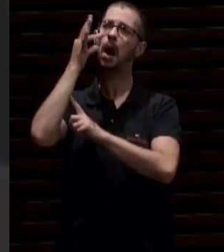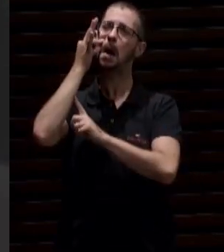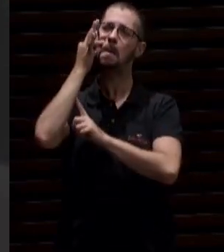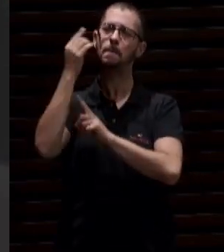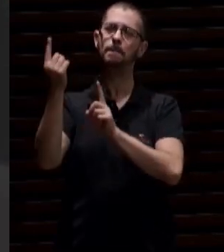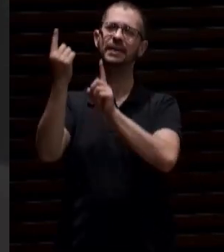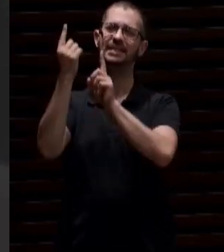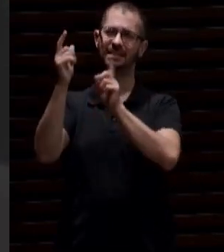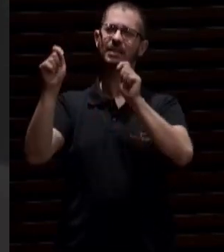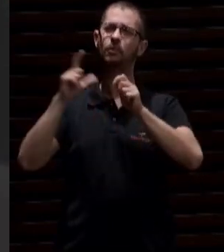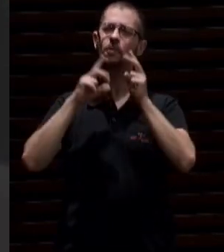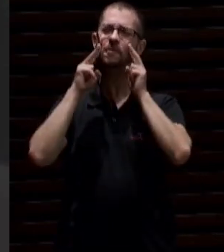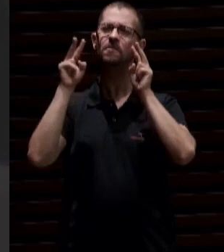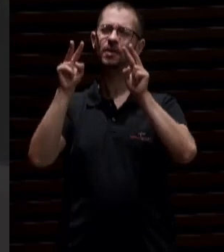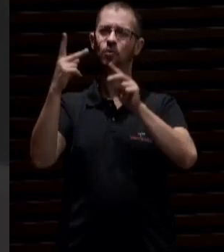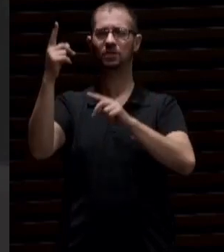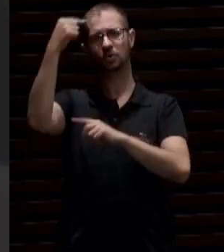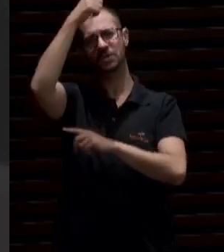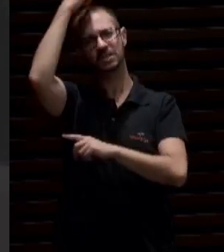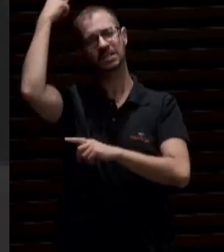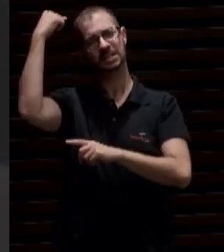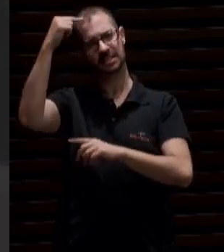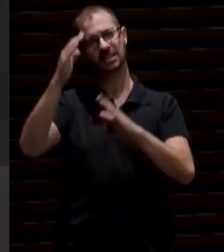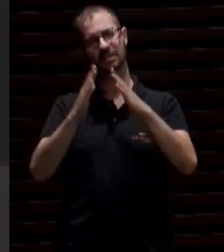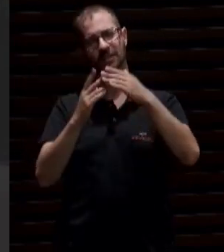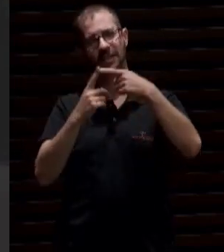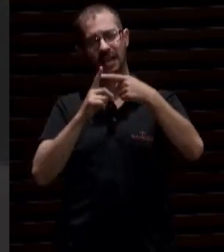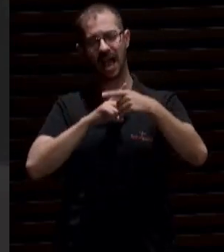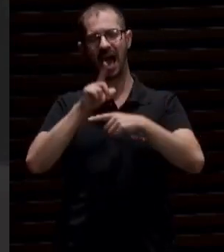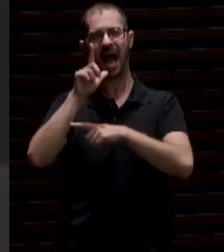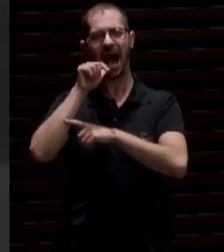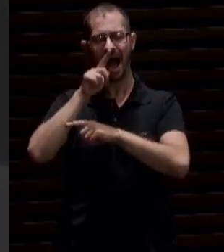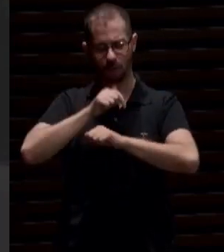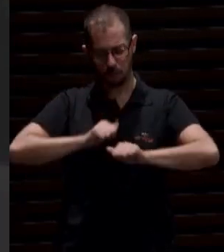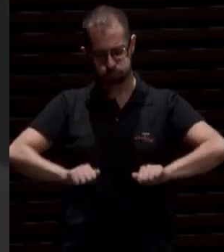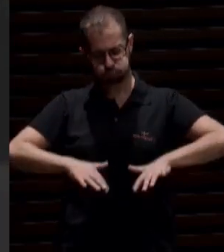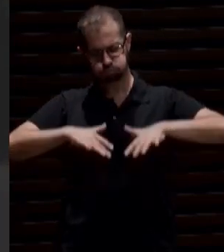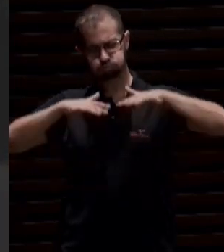a ver o teu santo templo? As águas me cercaram até a alma, o abismo me rodeou,